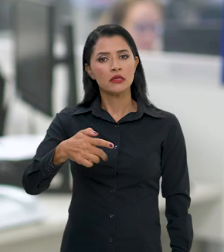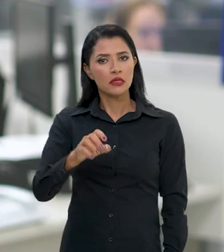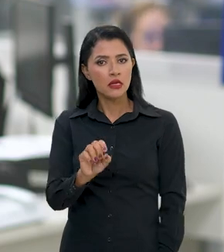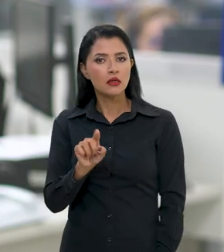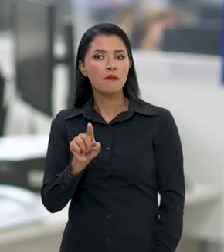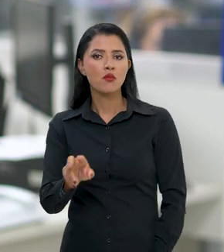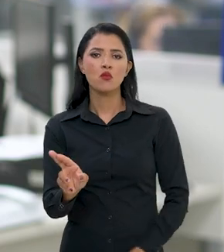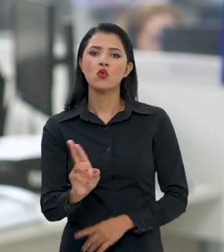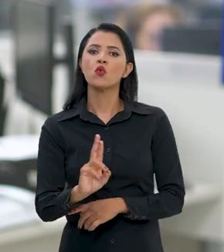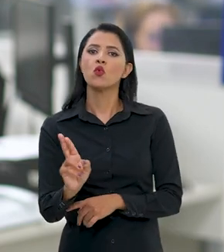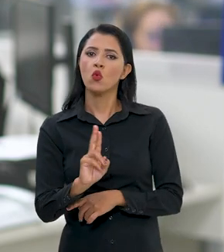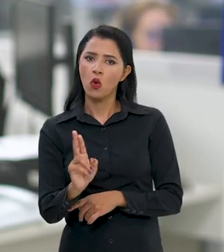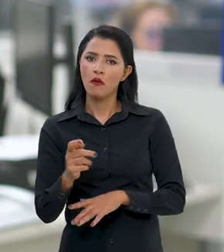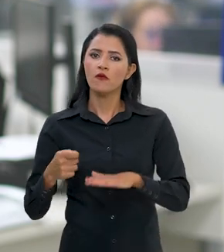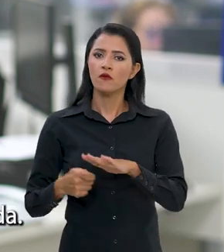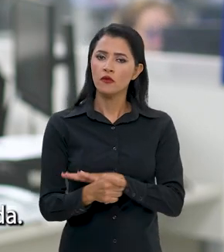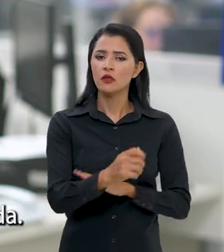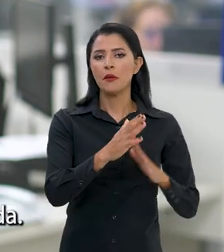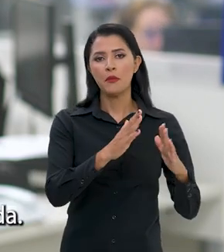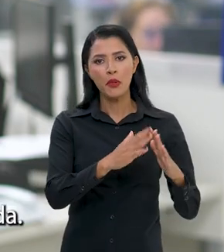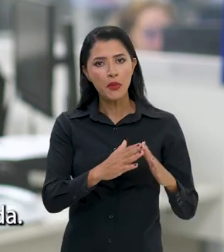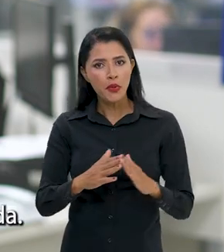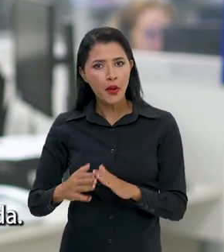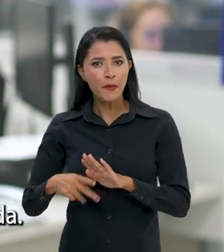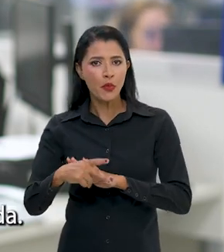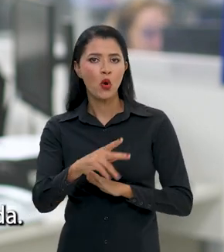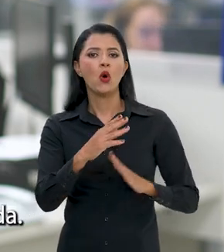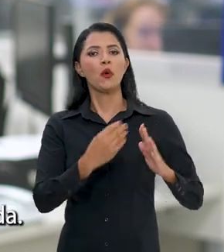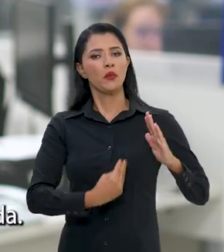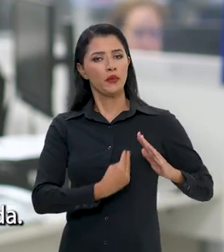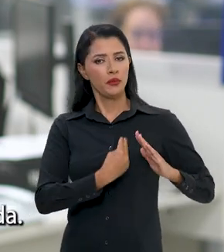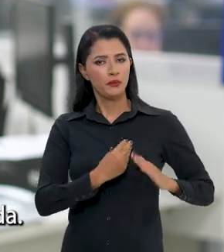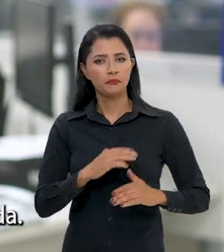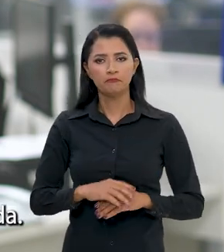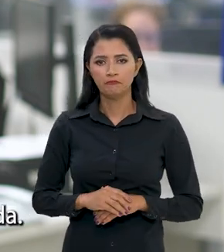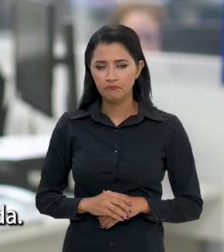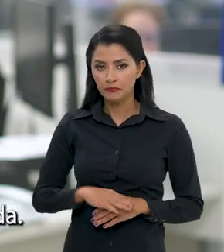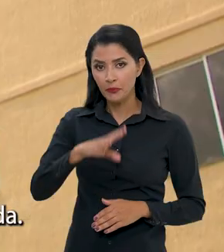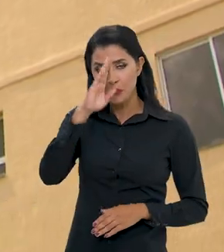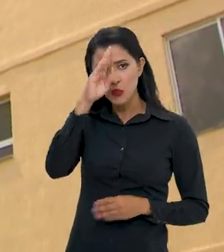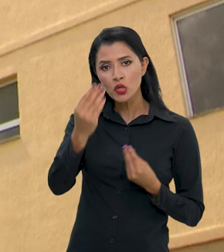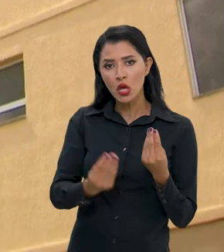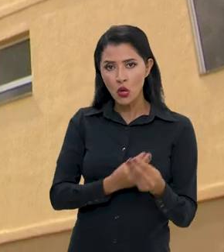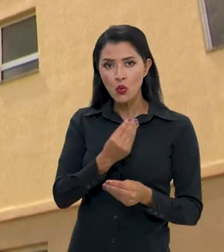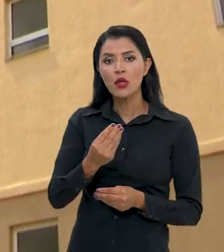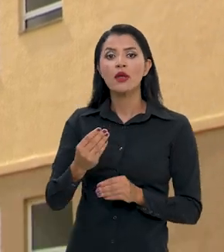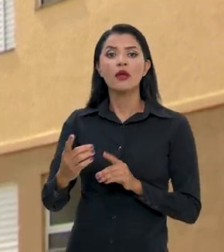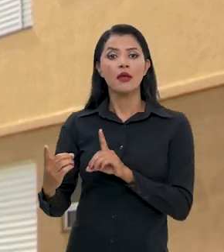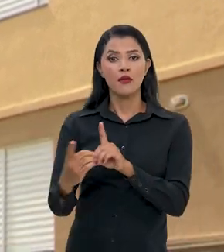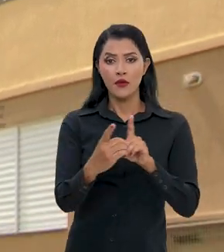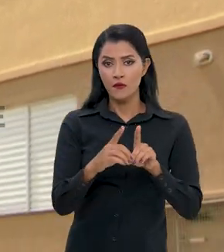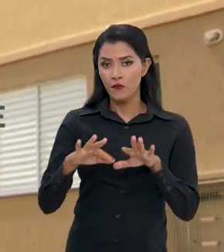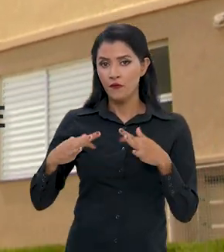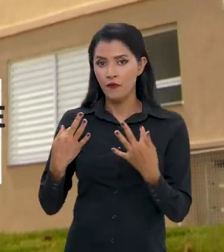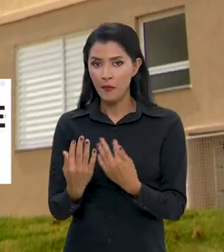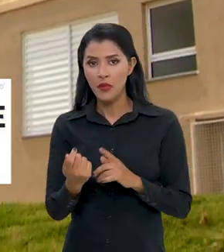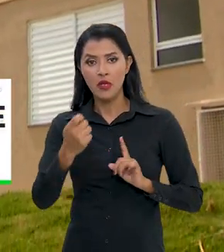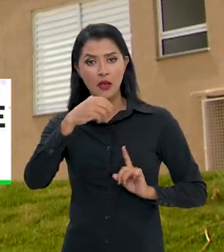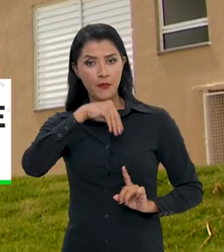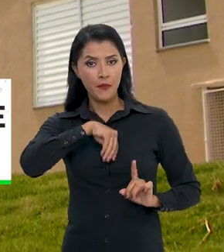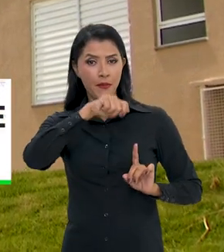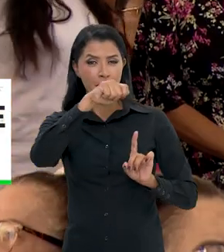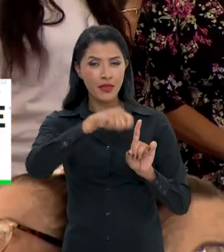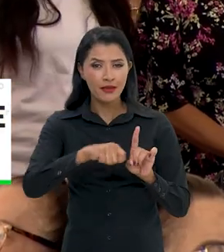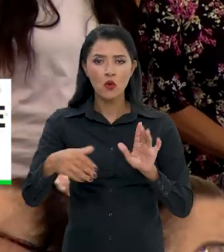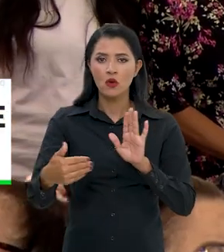até R$170 mil para financiar unidades do Minha Casa Minha Vida. A prioridade é atender famílias com